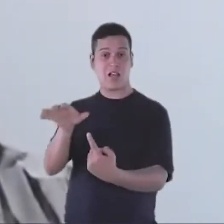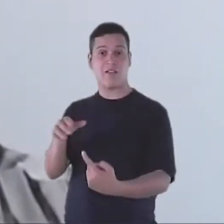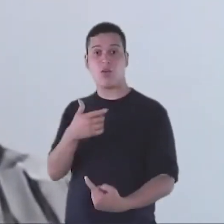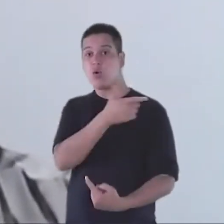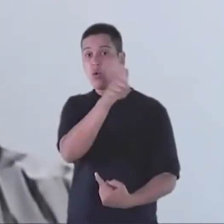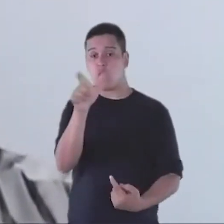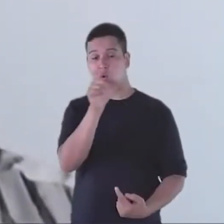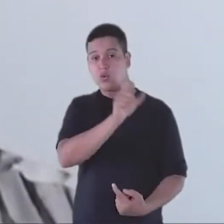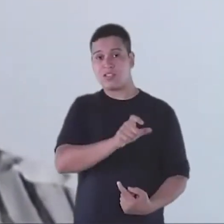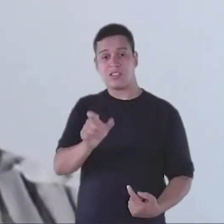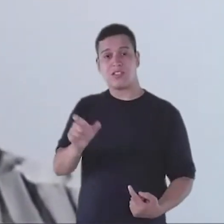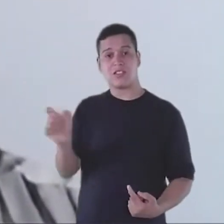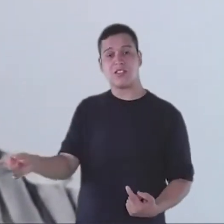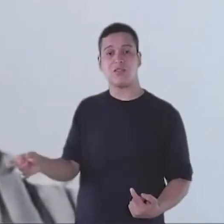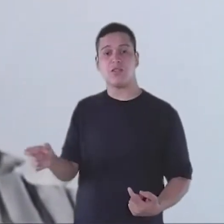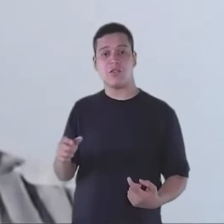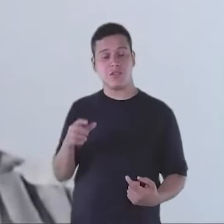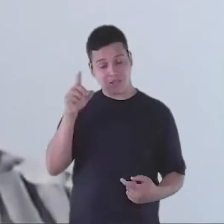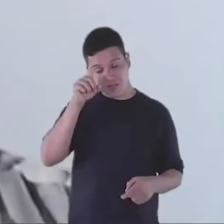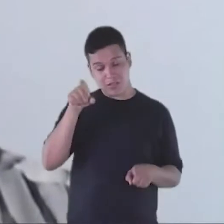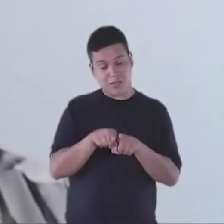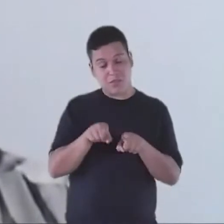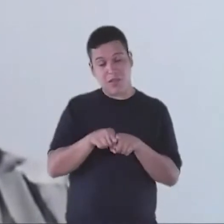atravessou momentos resilientes.